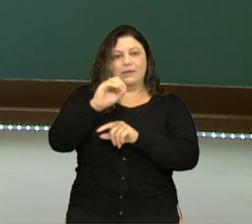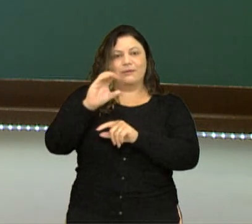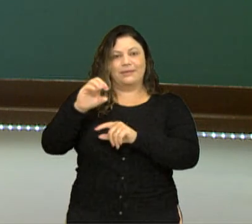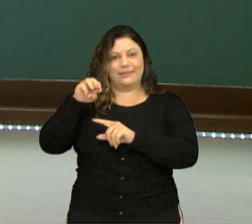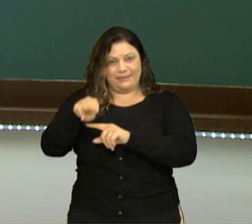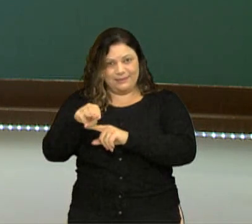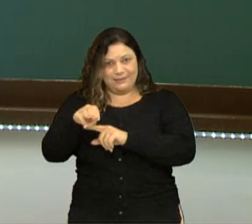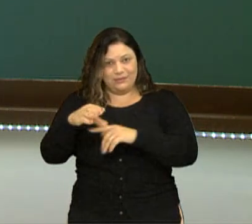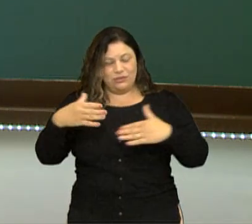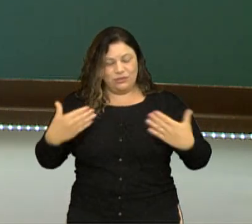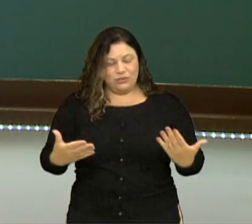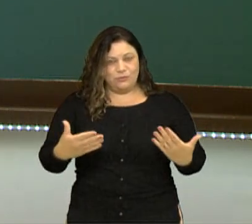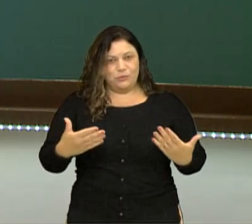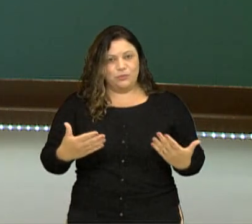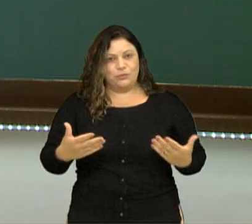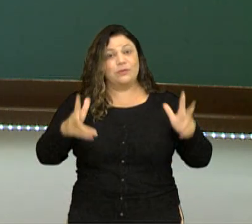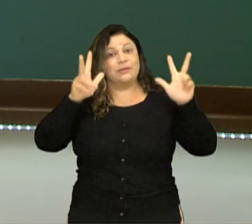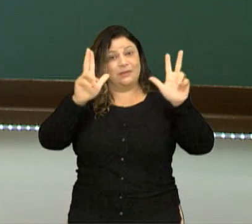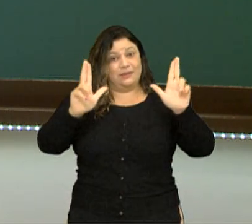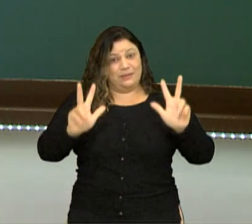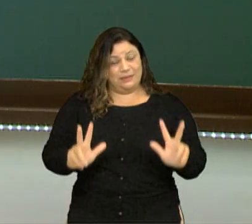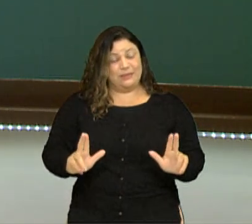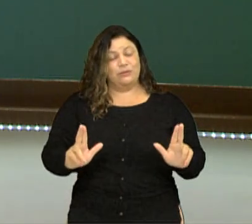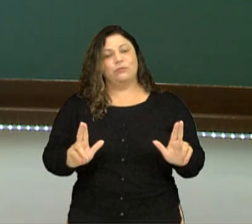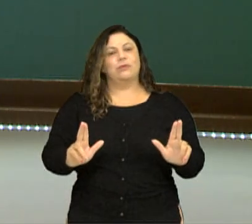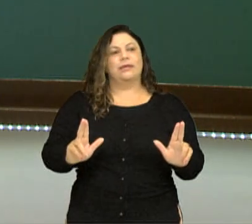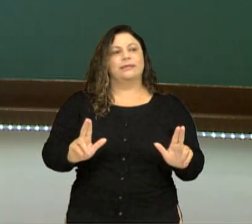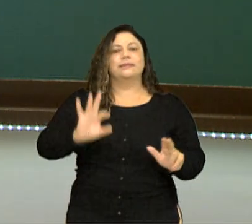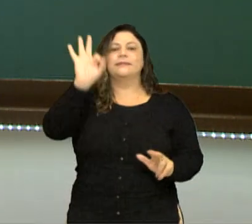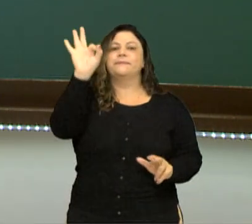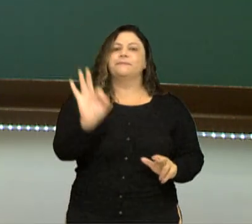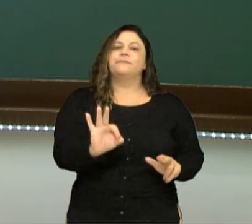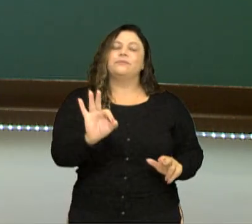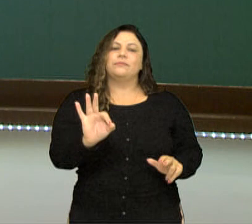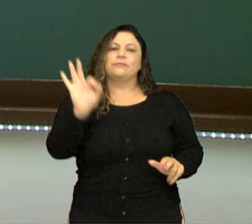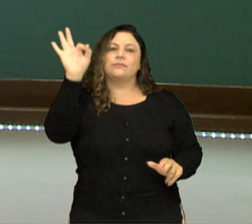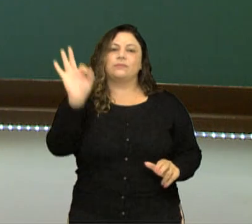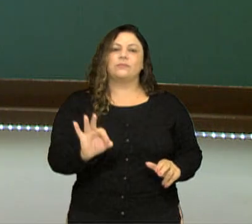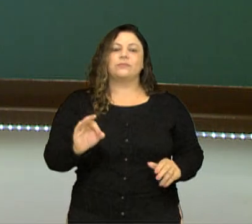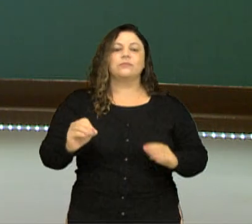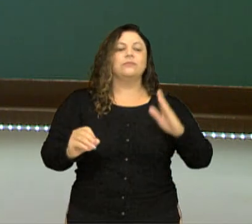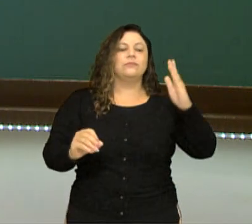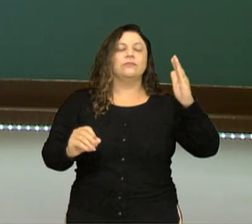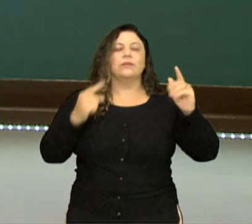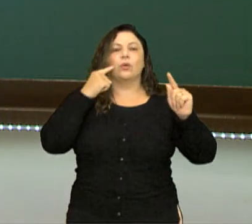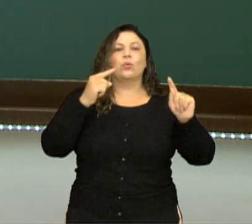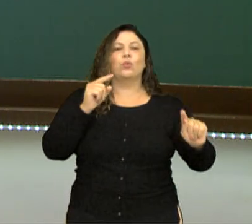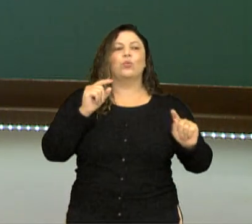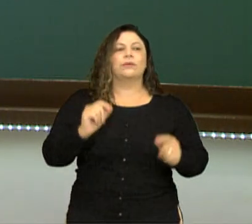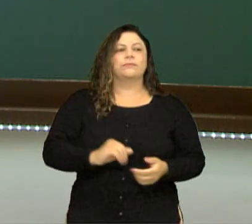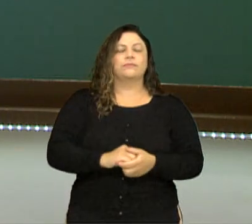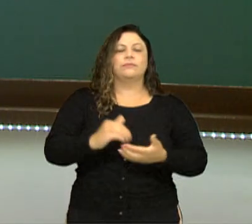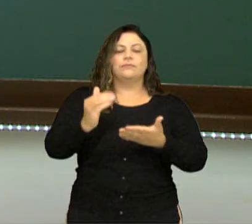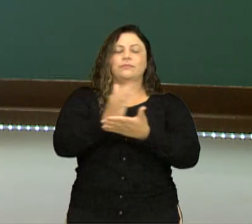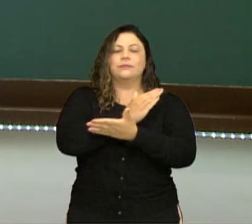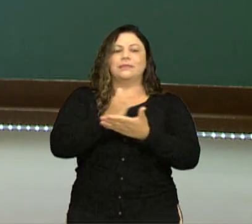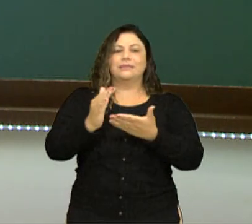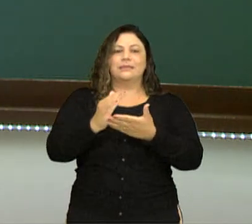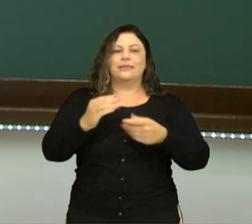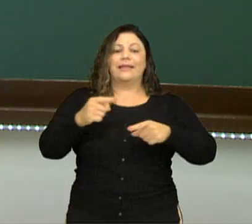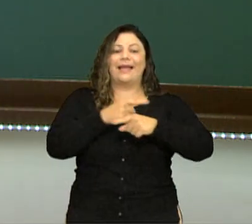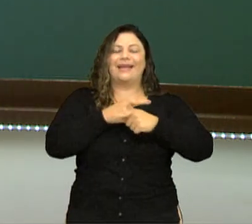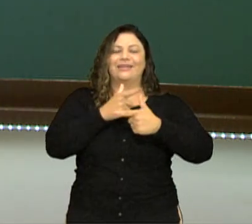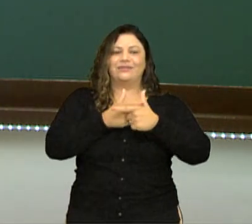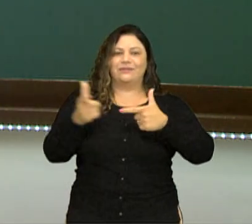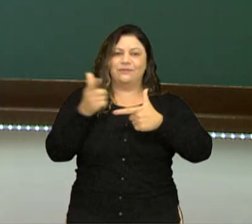centímetros, isso é igual, faz as proporções dos lados, você faz a divisão. Isso tem que